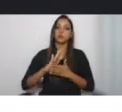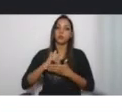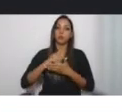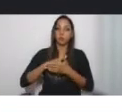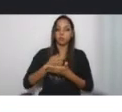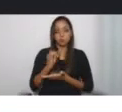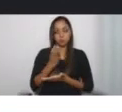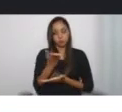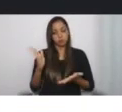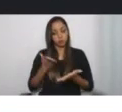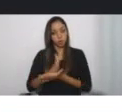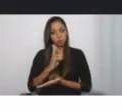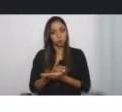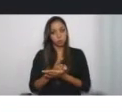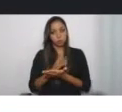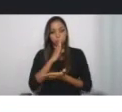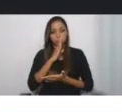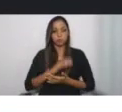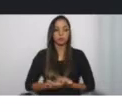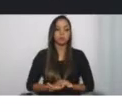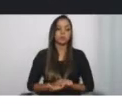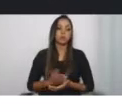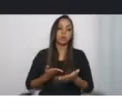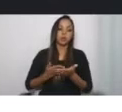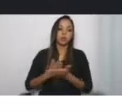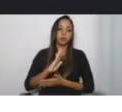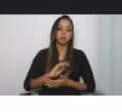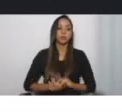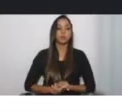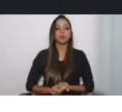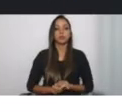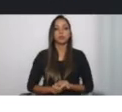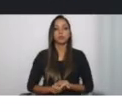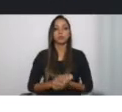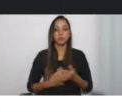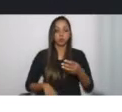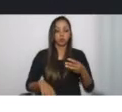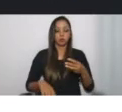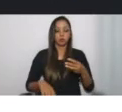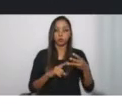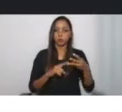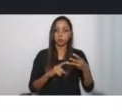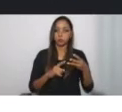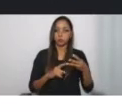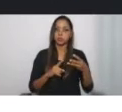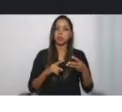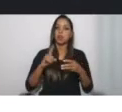como se encontram. Matéria aprovada. Terceiro item da pauta é a redação final